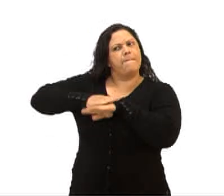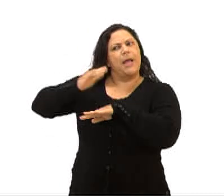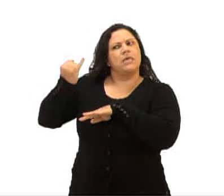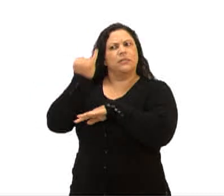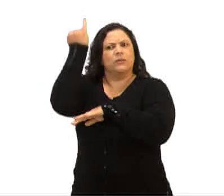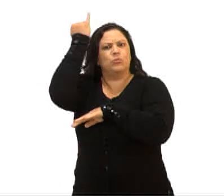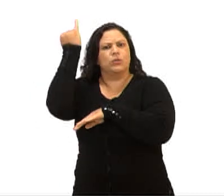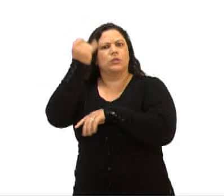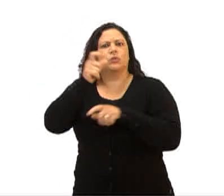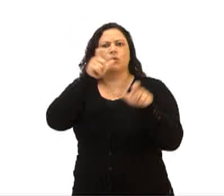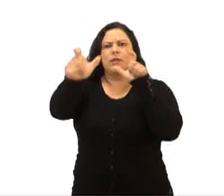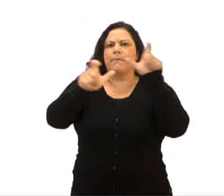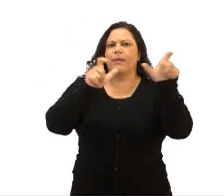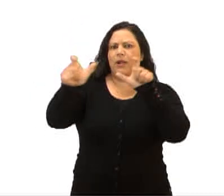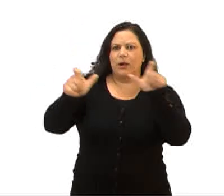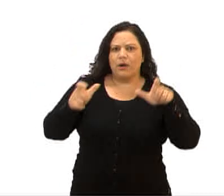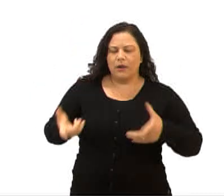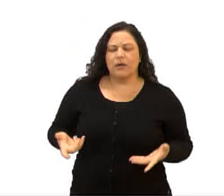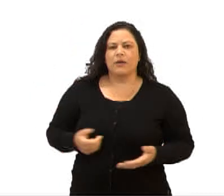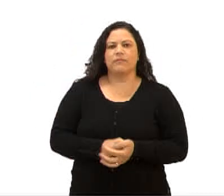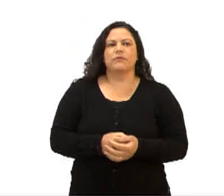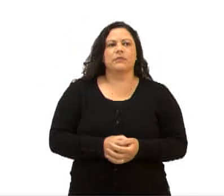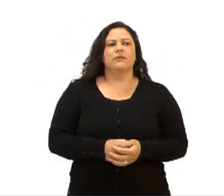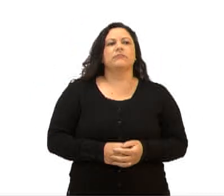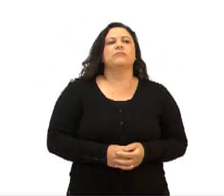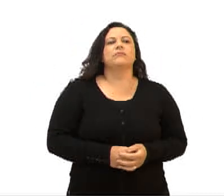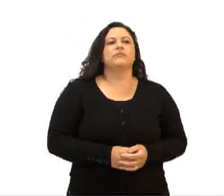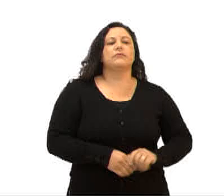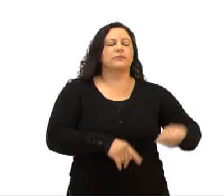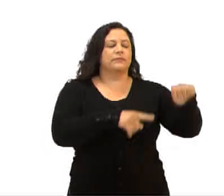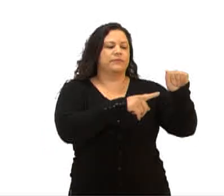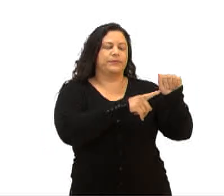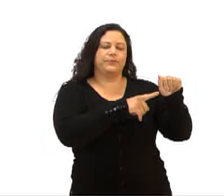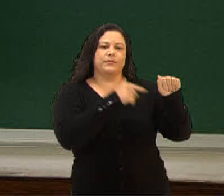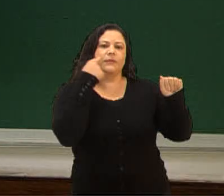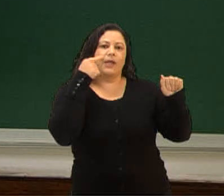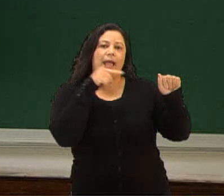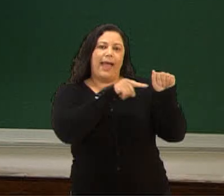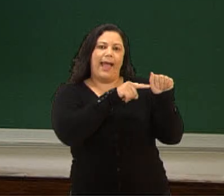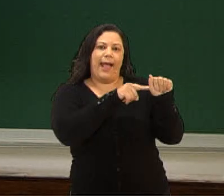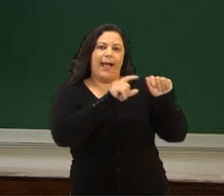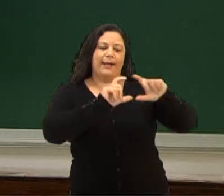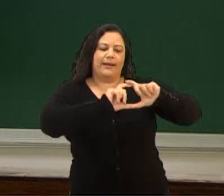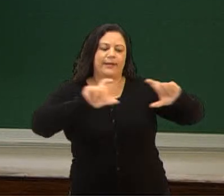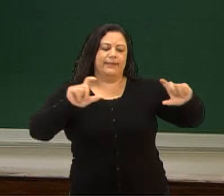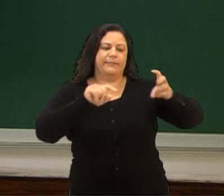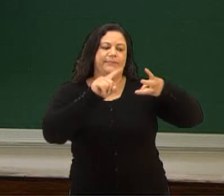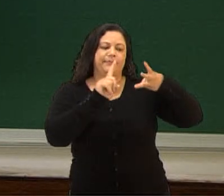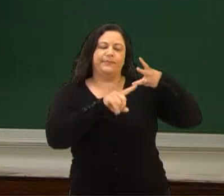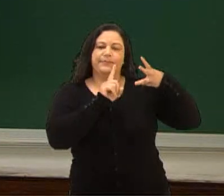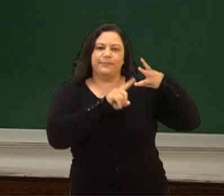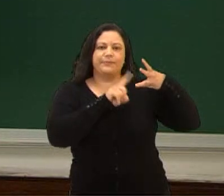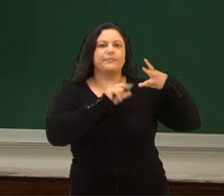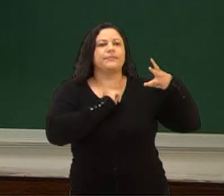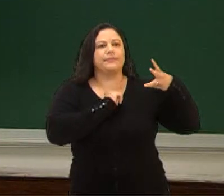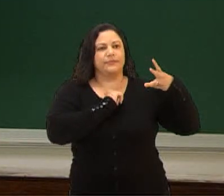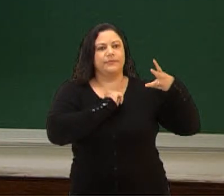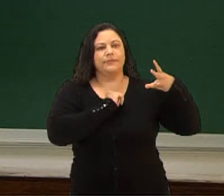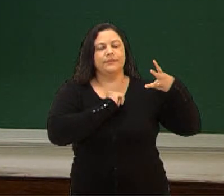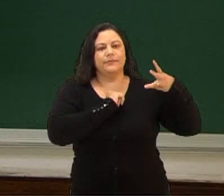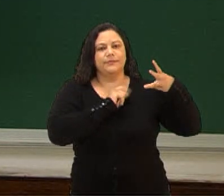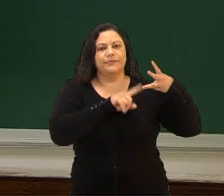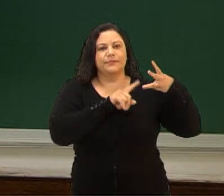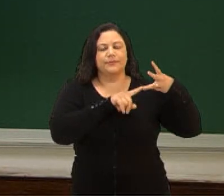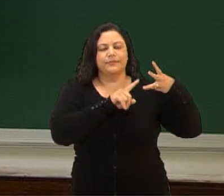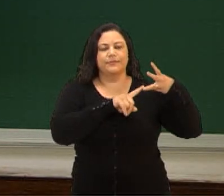a explicação então? Ó, a última, letter A aqui, ó. Actions are a better reflections of one's character because